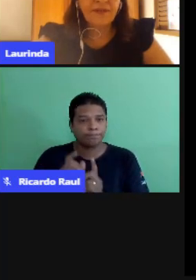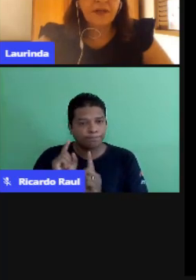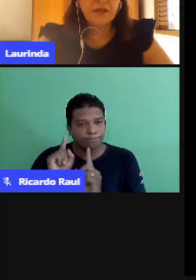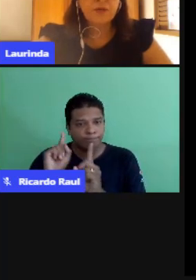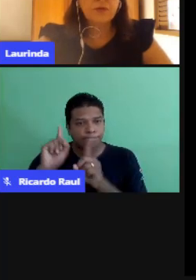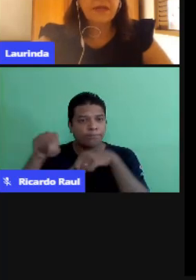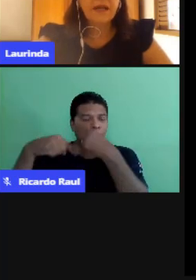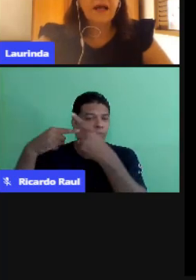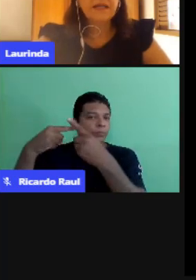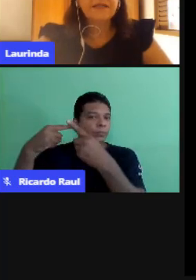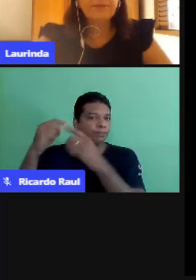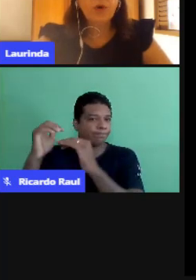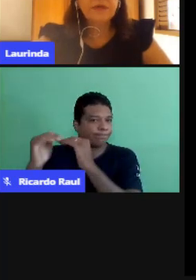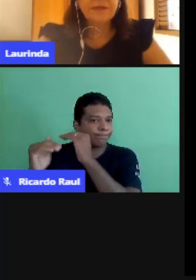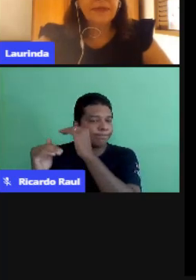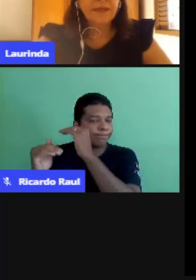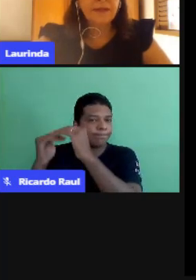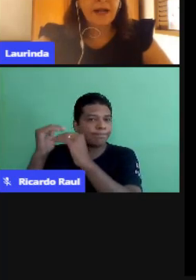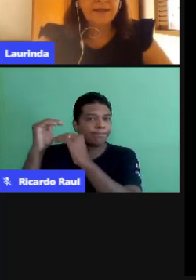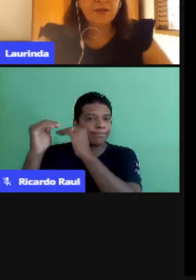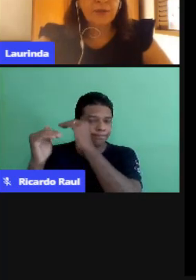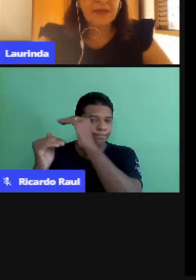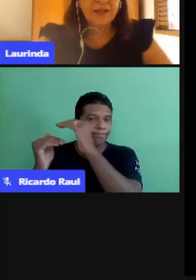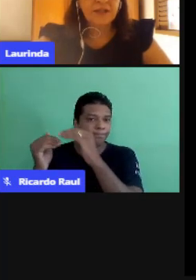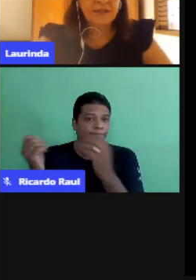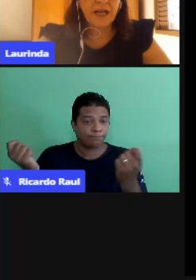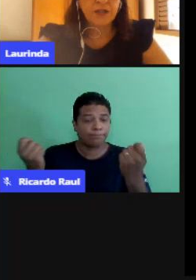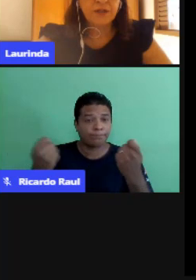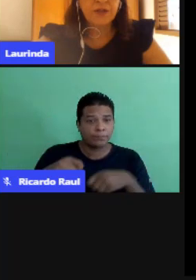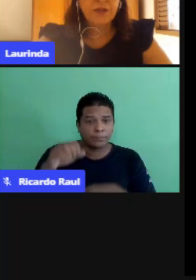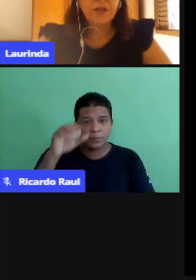seus avanços, as possibilidades de